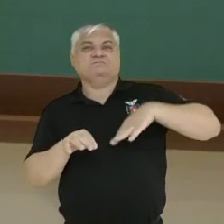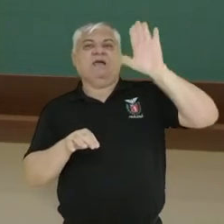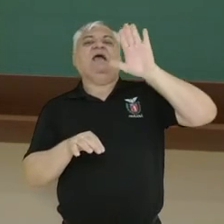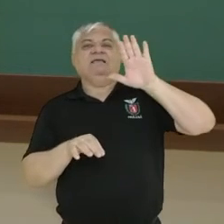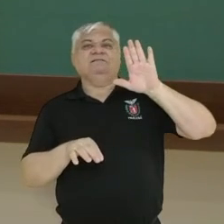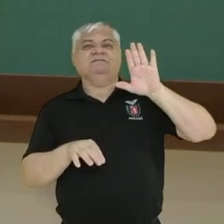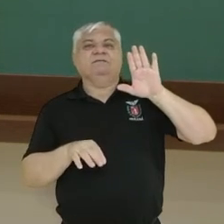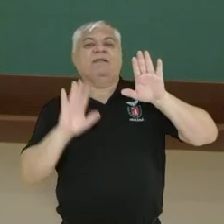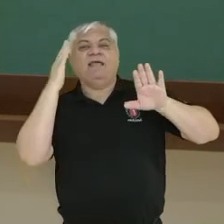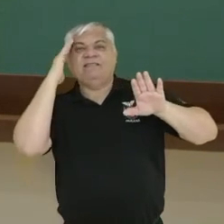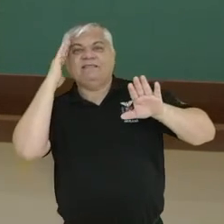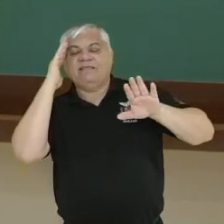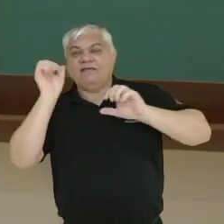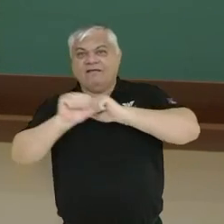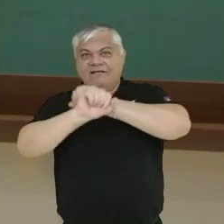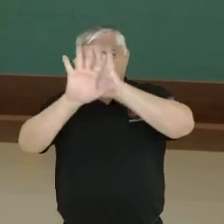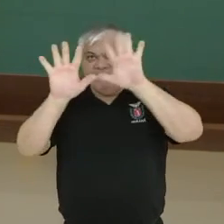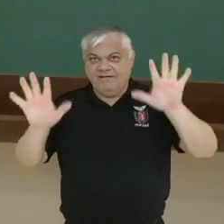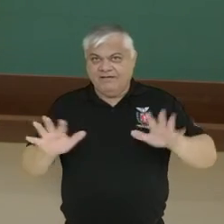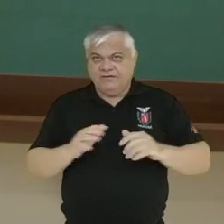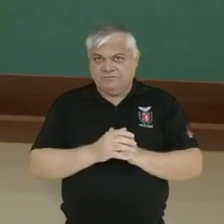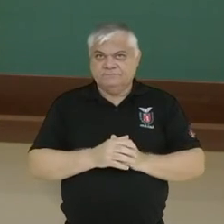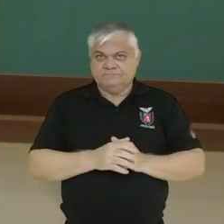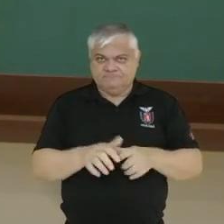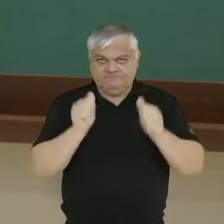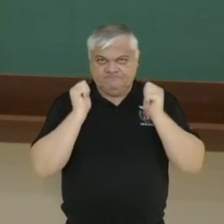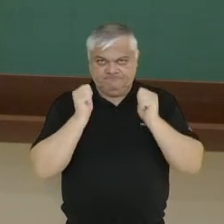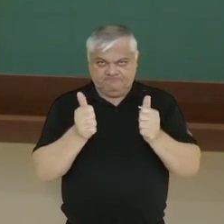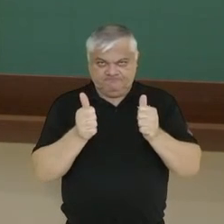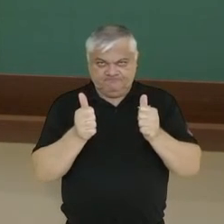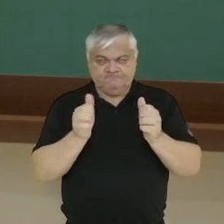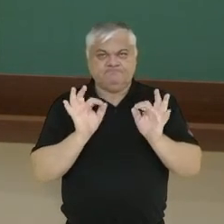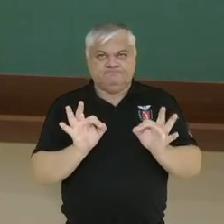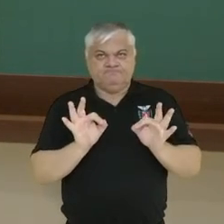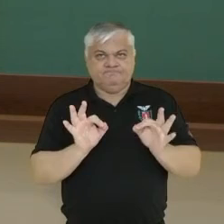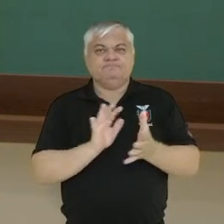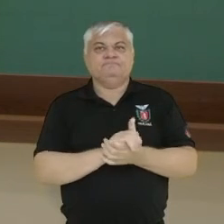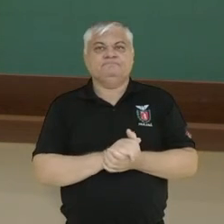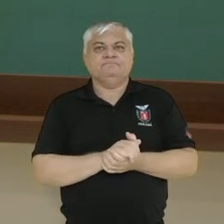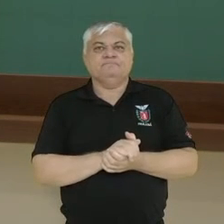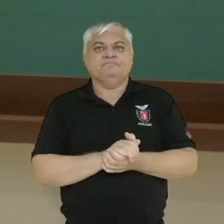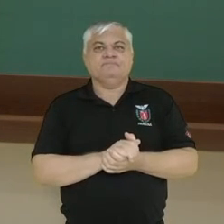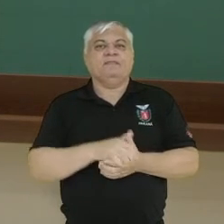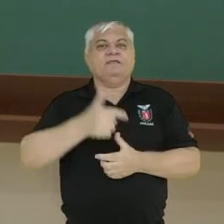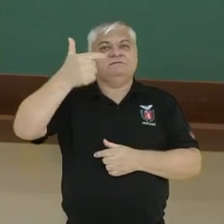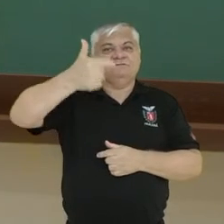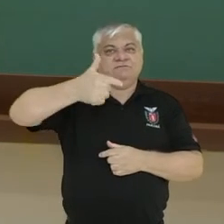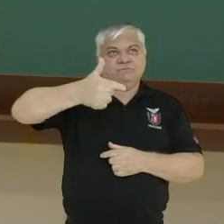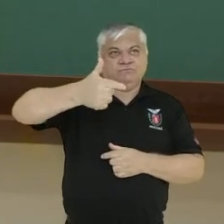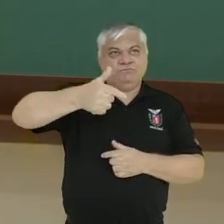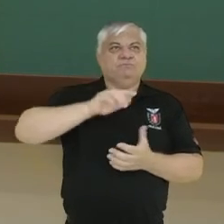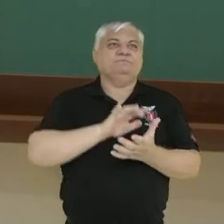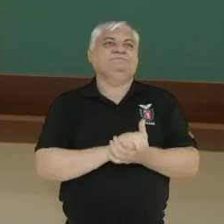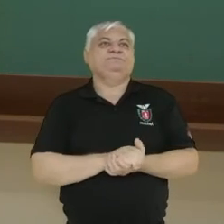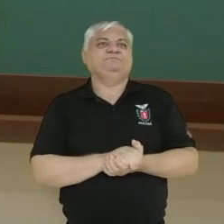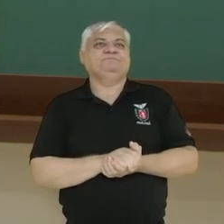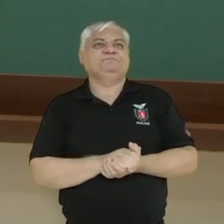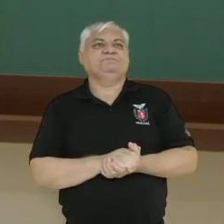vai dar para entender nada do que você está contando. Perfeito? E agora vamos ao segundo passo e